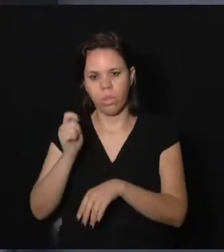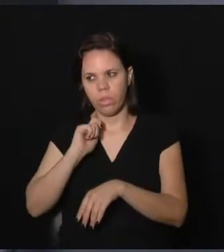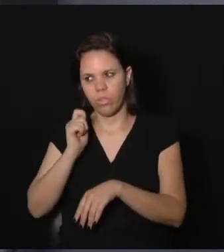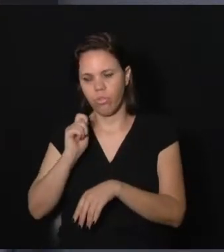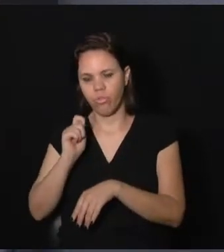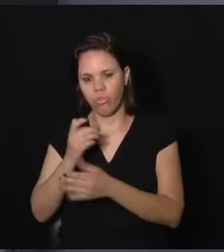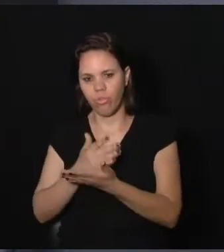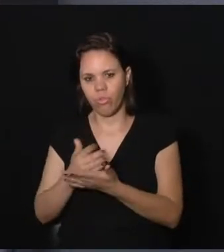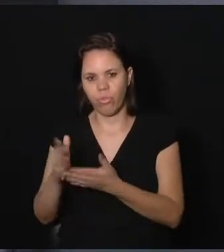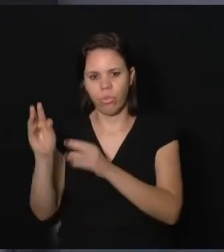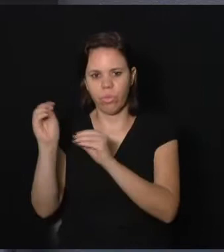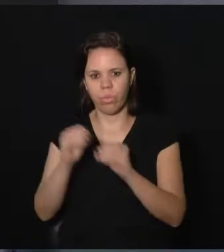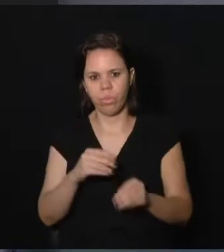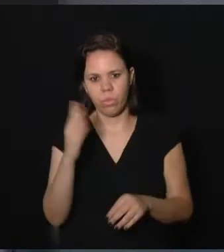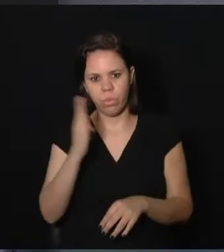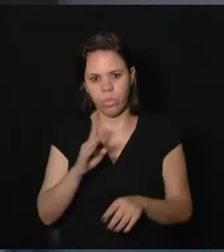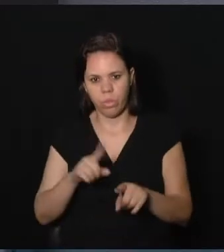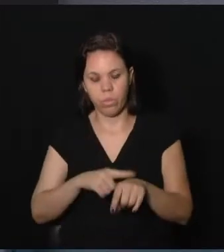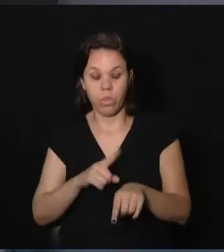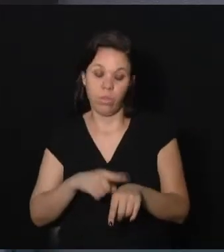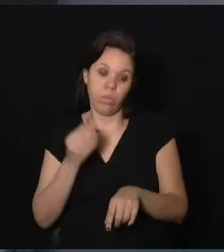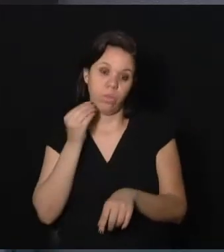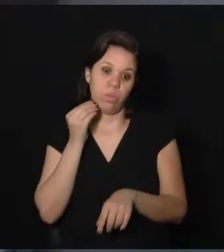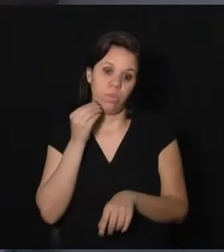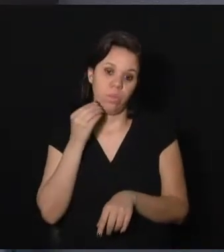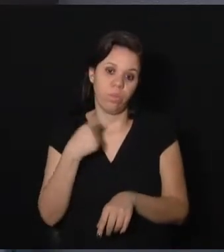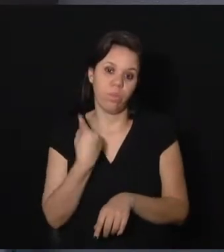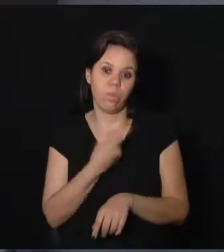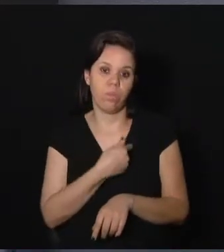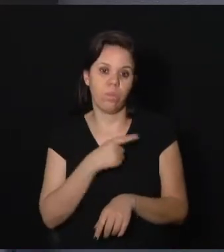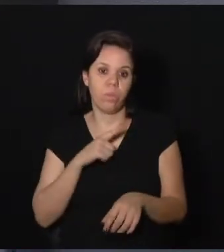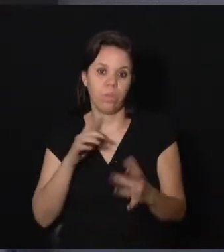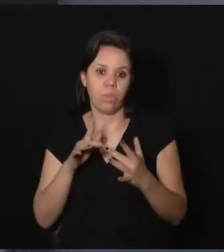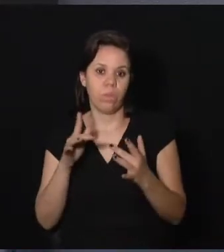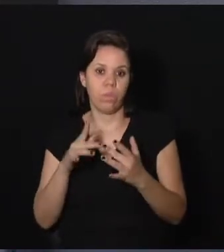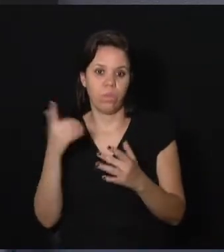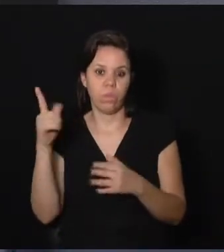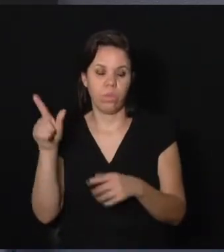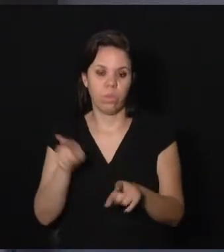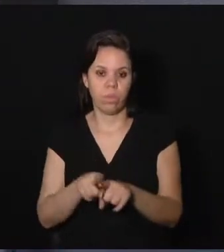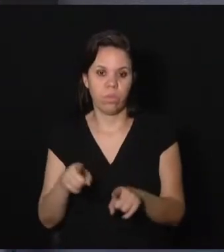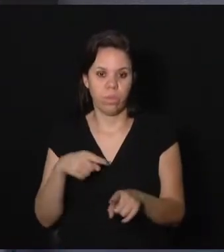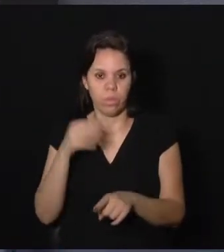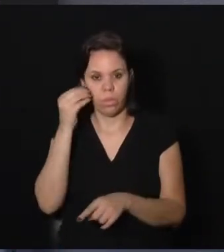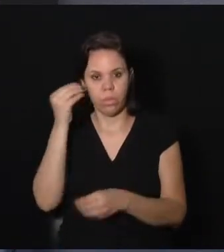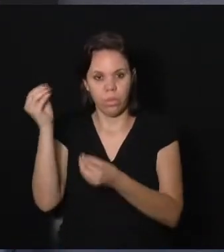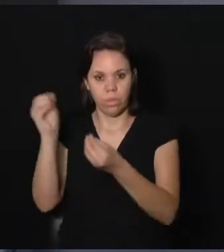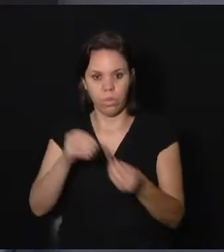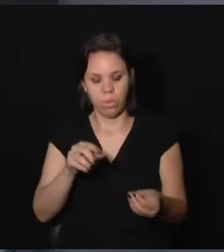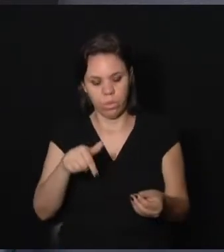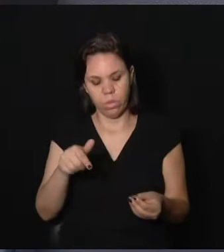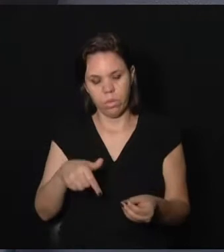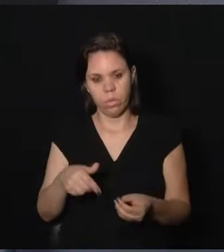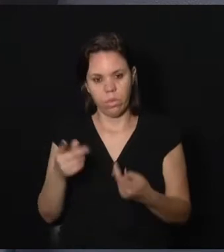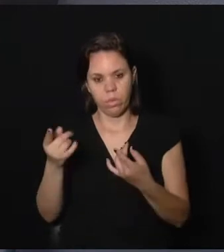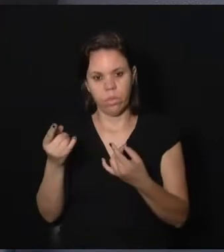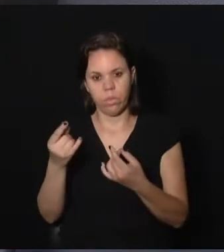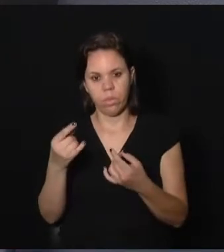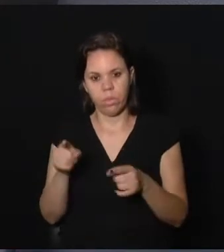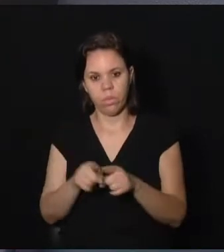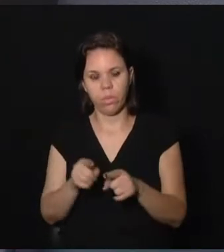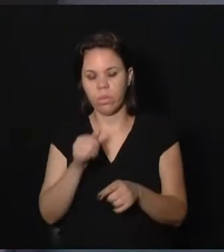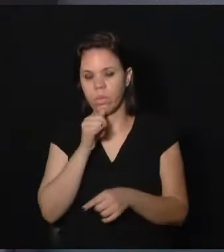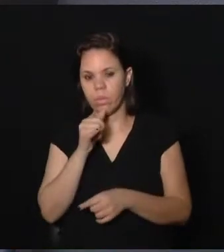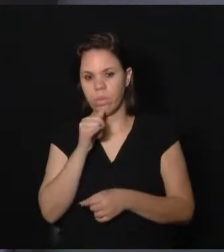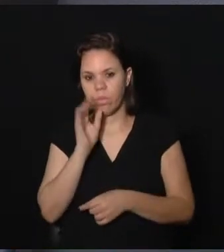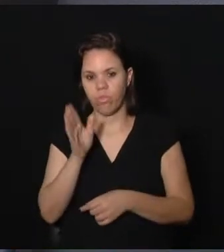vão vindo para o Brasil. Talvez é um momento oportuno para entrar em contato com elas, tentar trazer para cá. Só para dar um exemplo, né, até